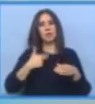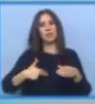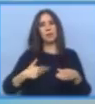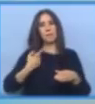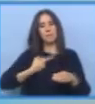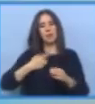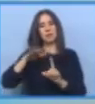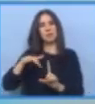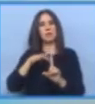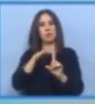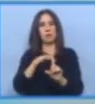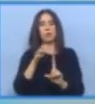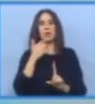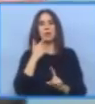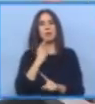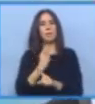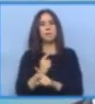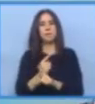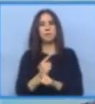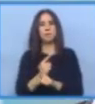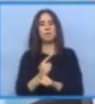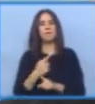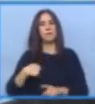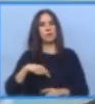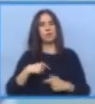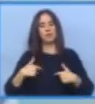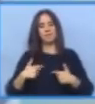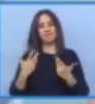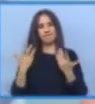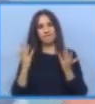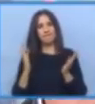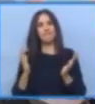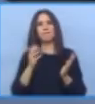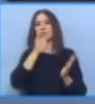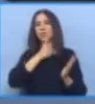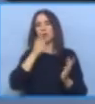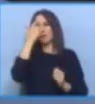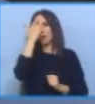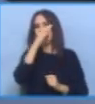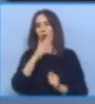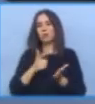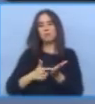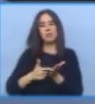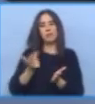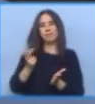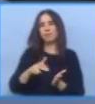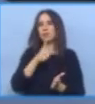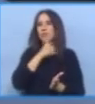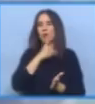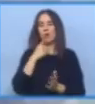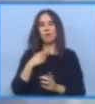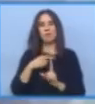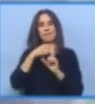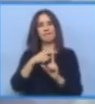segui-lo. Isto é, a também abrir as mãos, a sofrer quando for necessário sofrer, pegar na